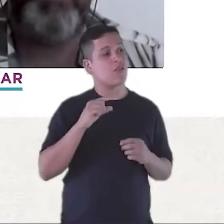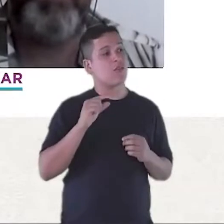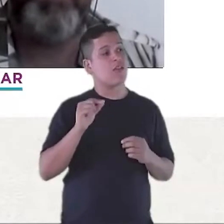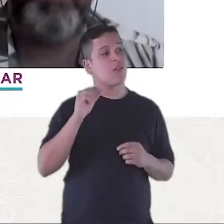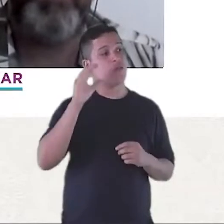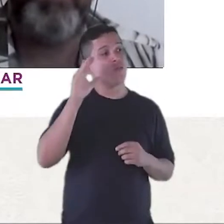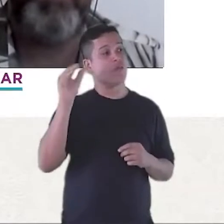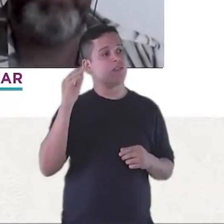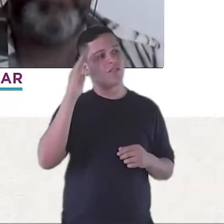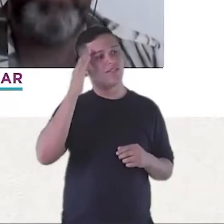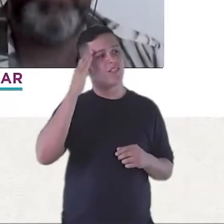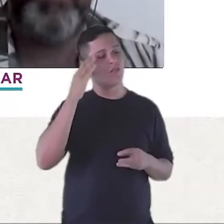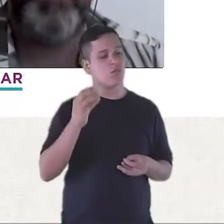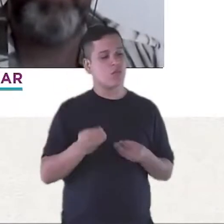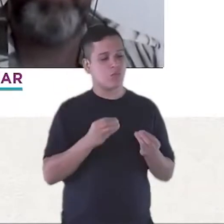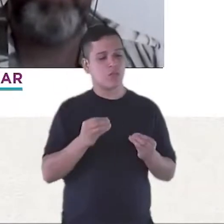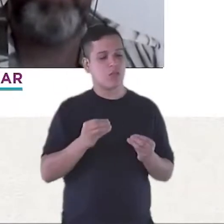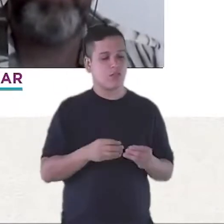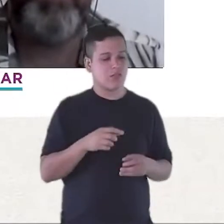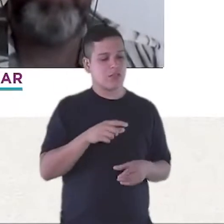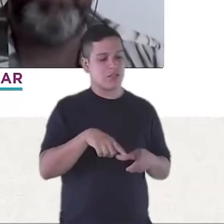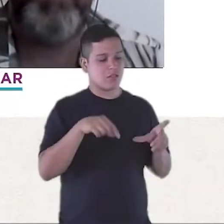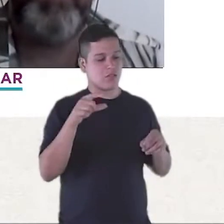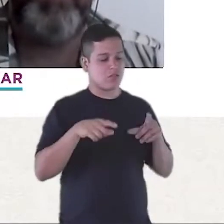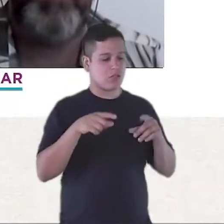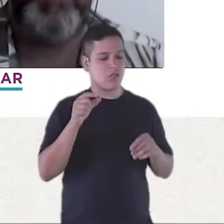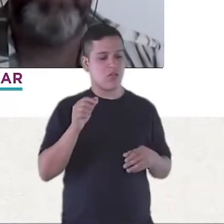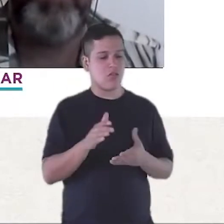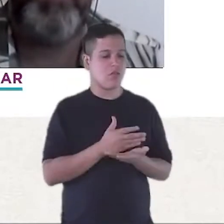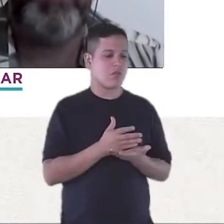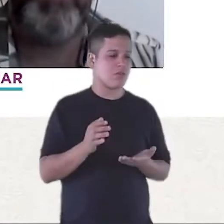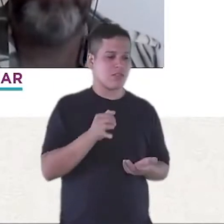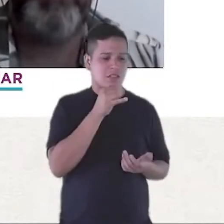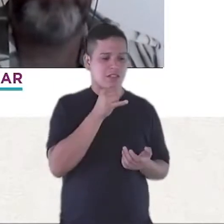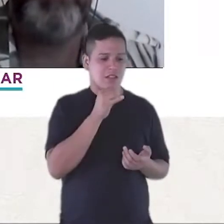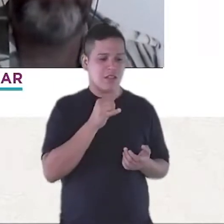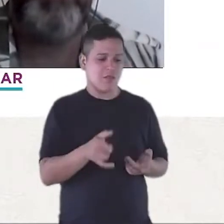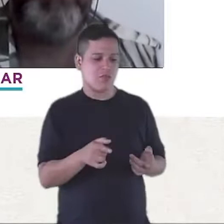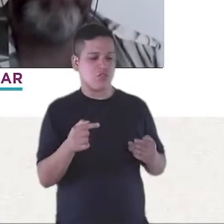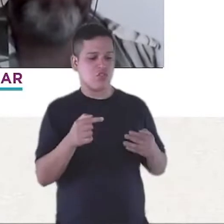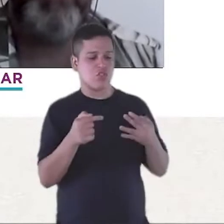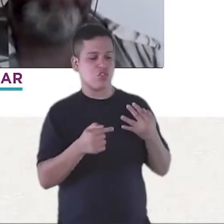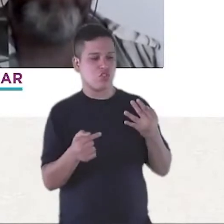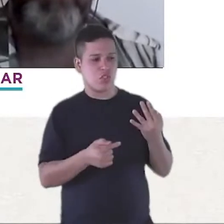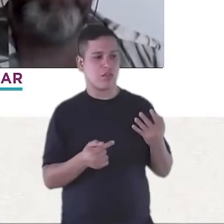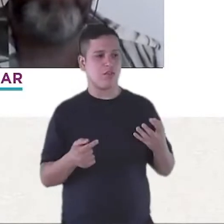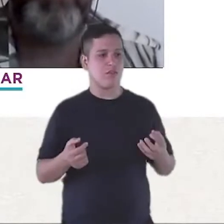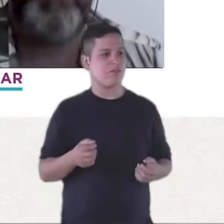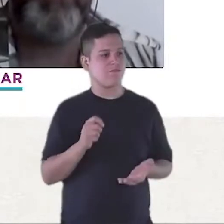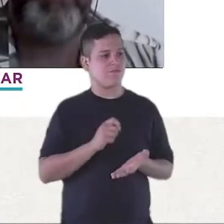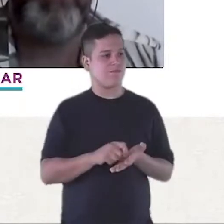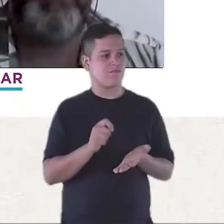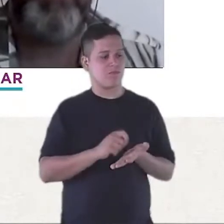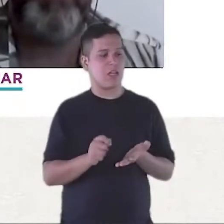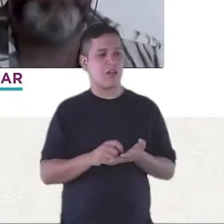estilísticas no interior desse livro. Eu vi poema, eu vi parábola, eu vi história, eu vi confissão, eu